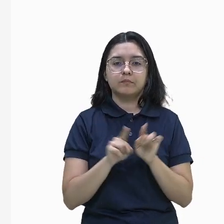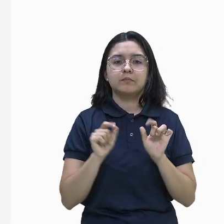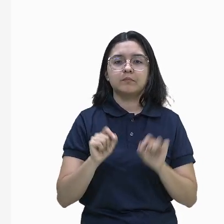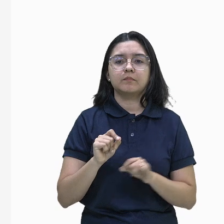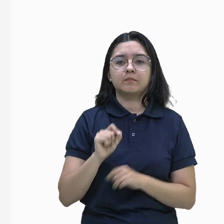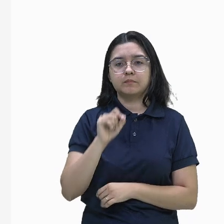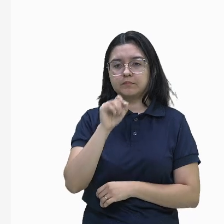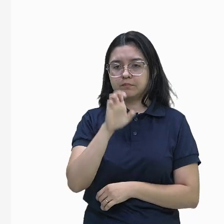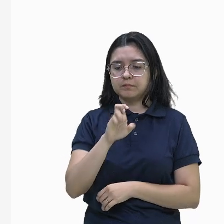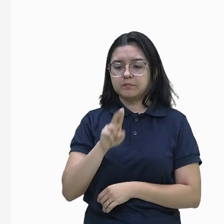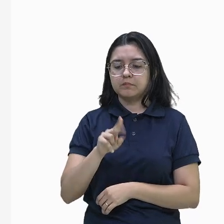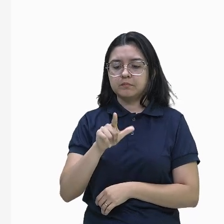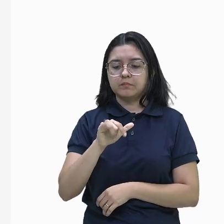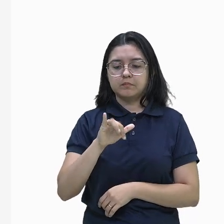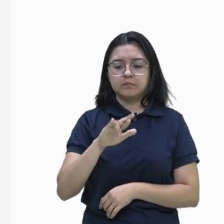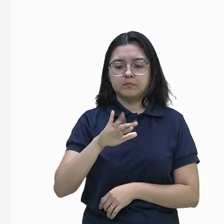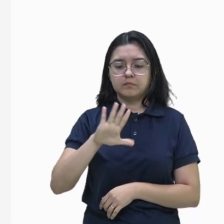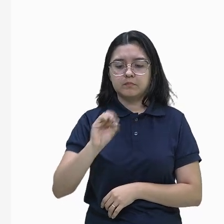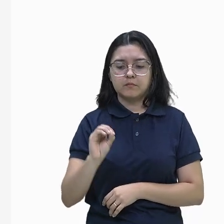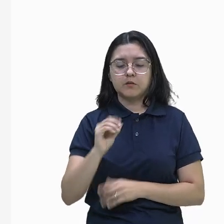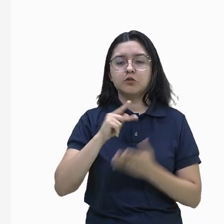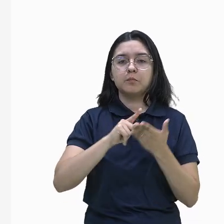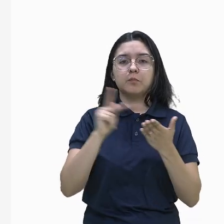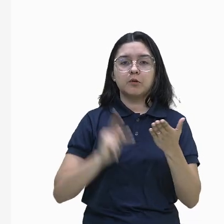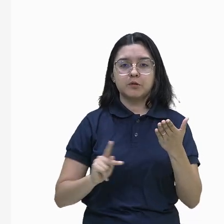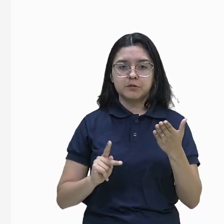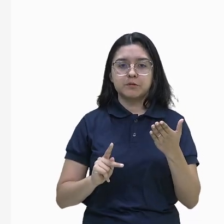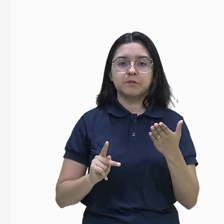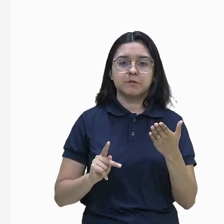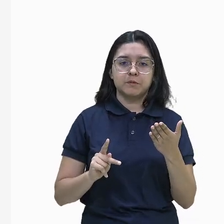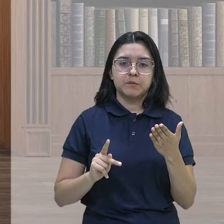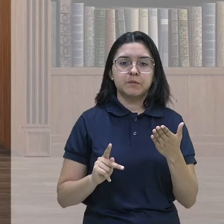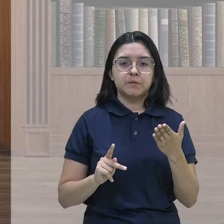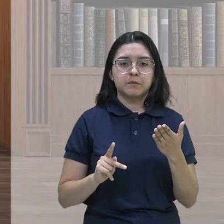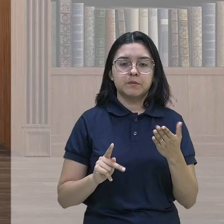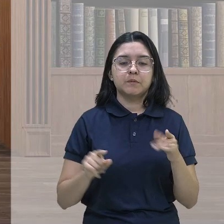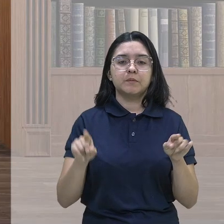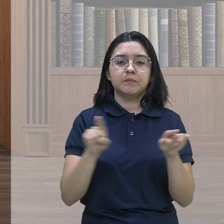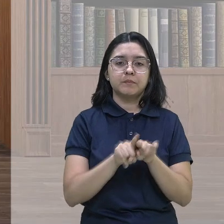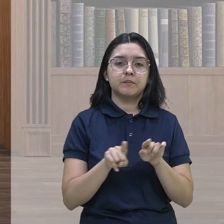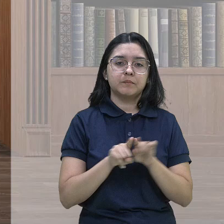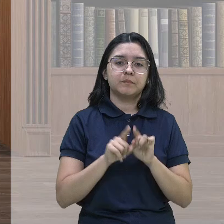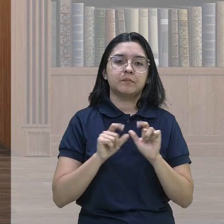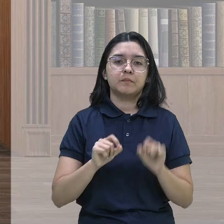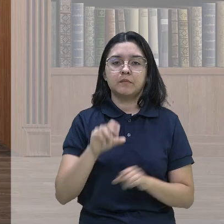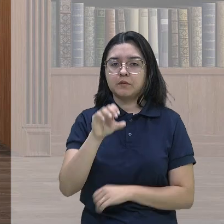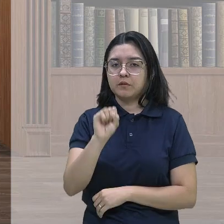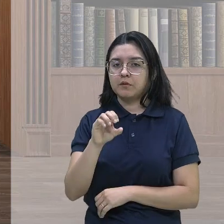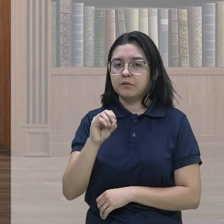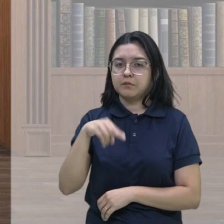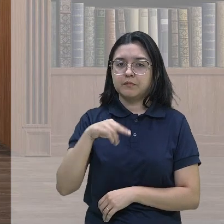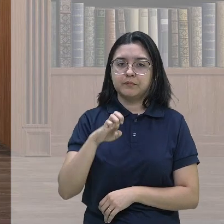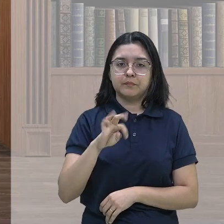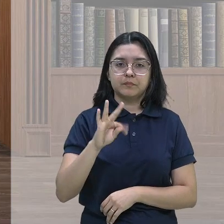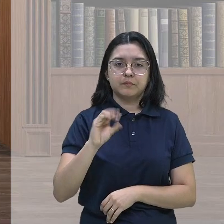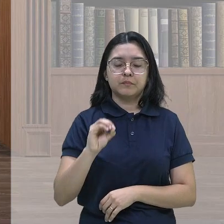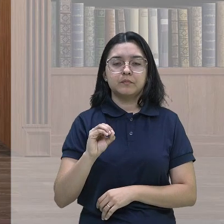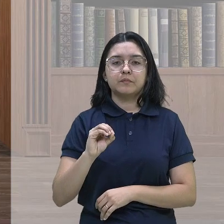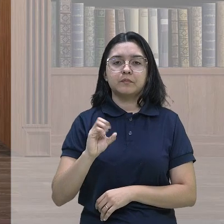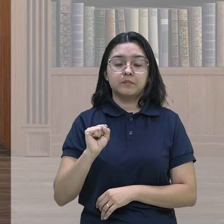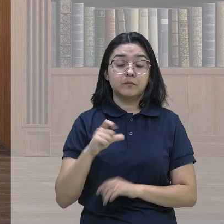Por exemplo, as poesias, odes e sonetos. Aí o gênero lírico, ele já é um gênero bem